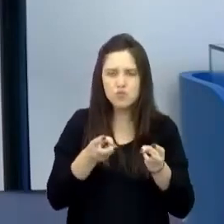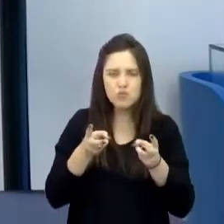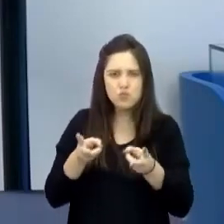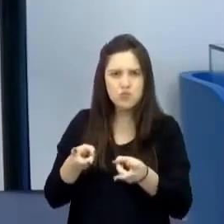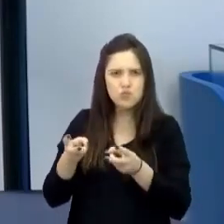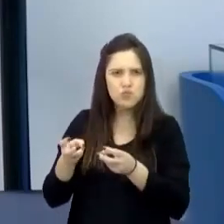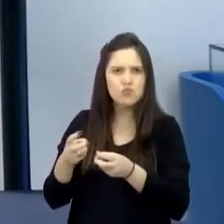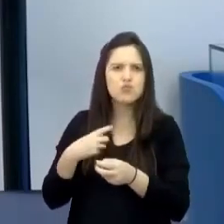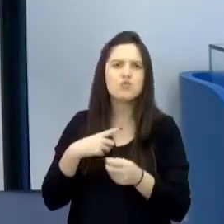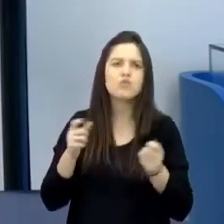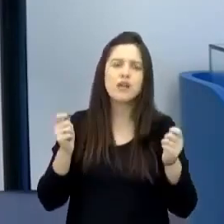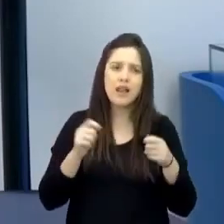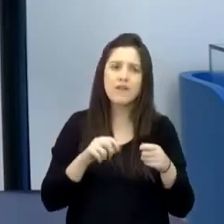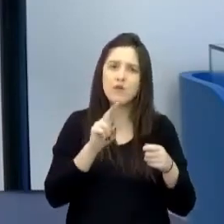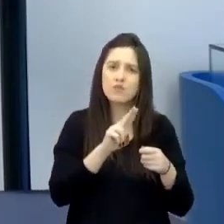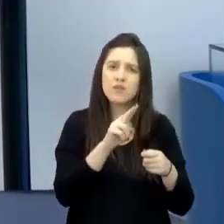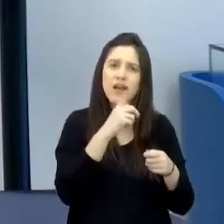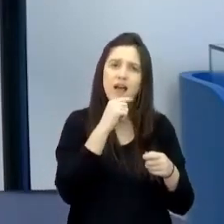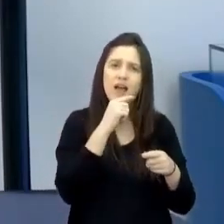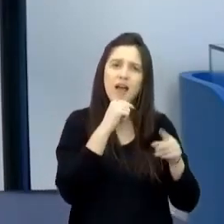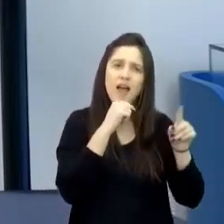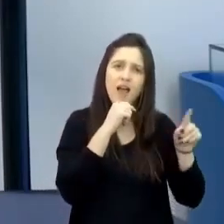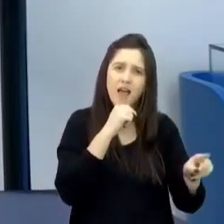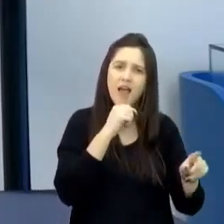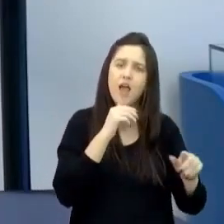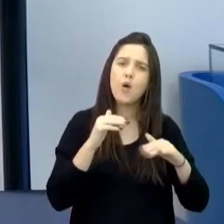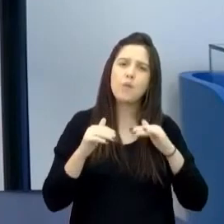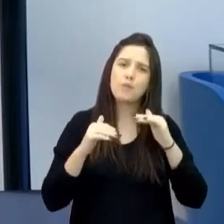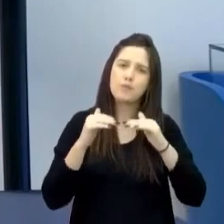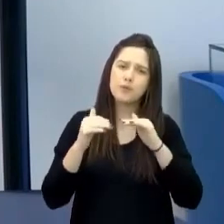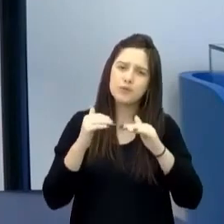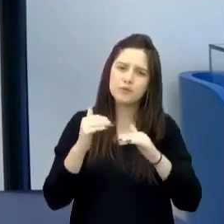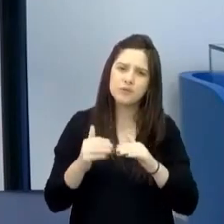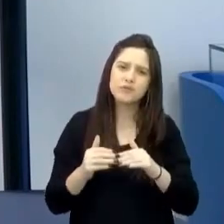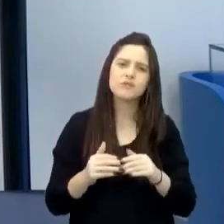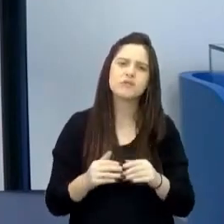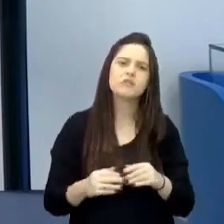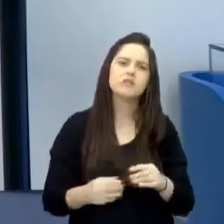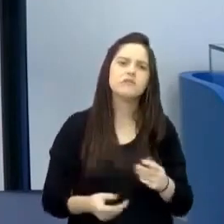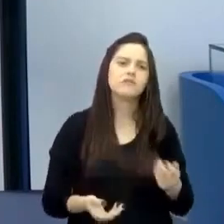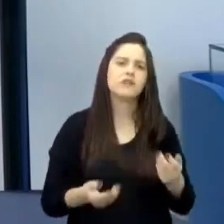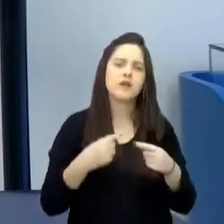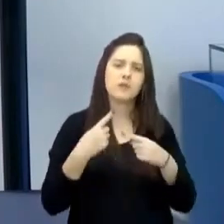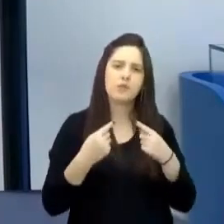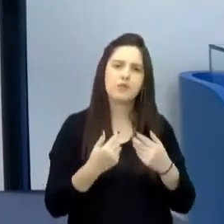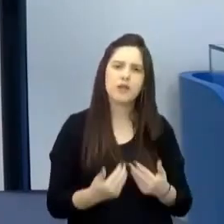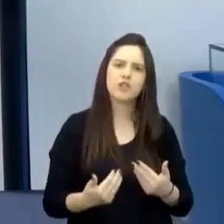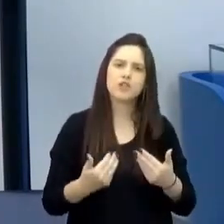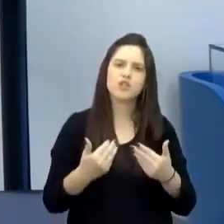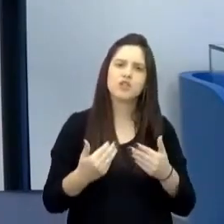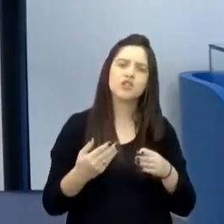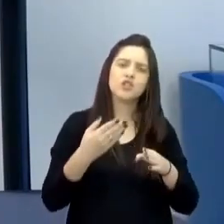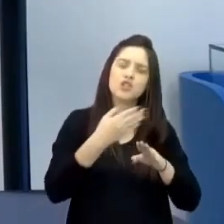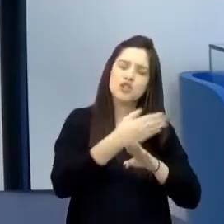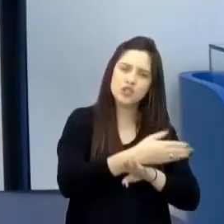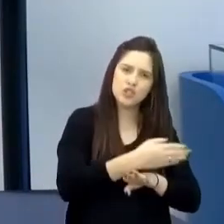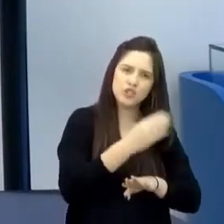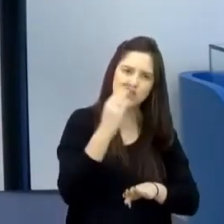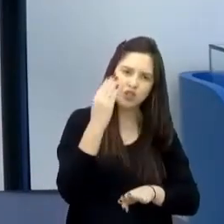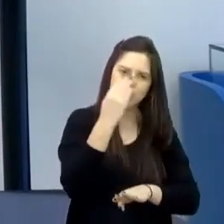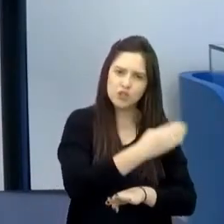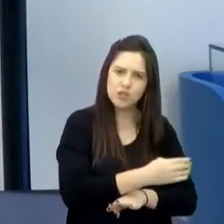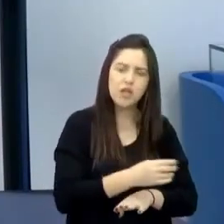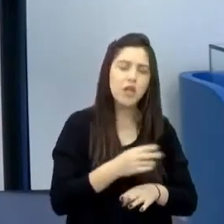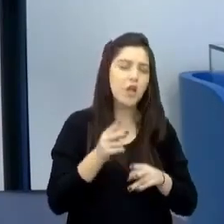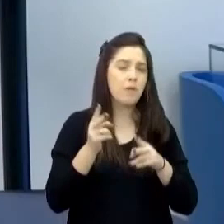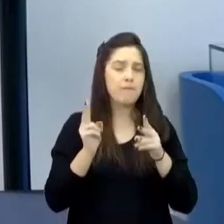vai absorver aquela água para manter o processo de vida dela e aquela água vai ficar retida nela, vai ficar reticulada lá. O mesmo